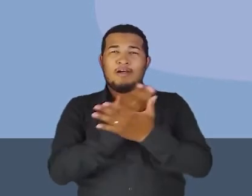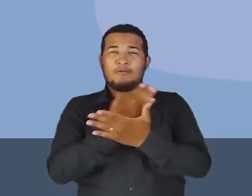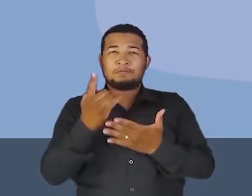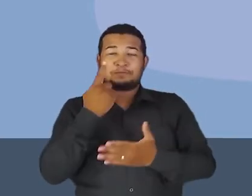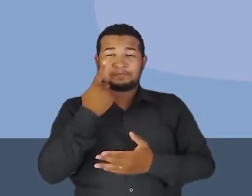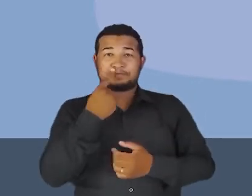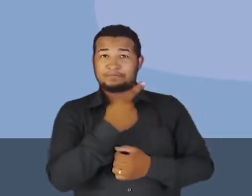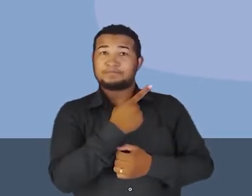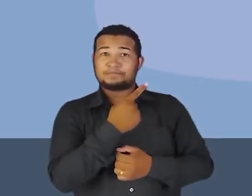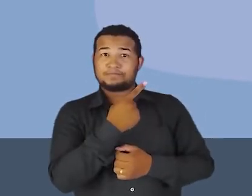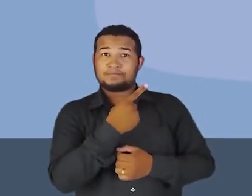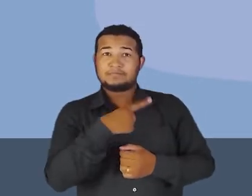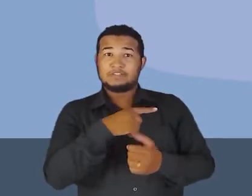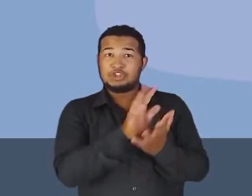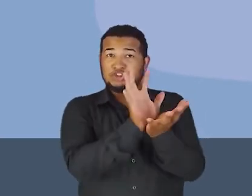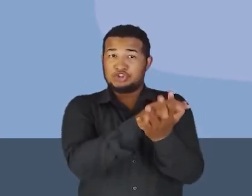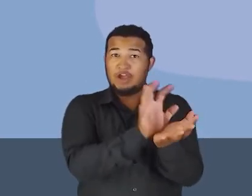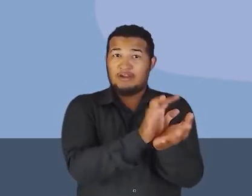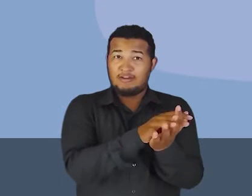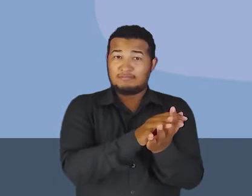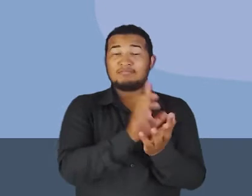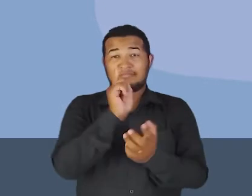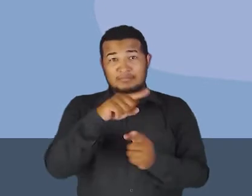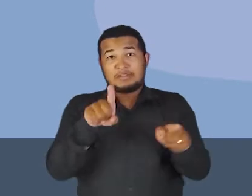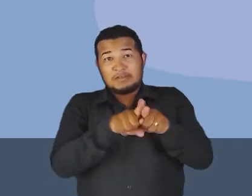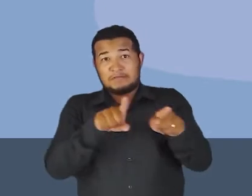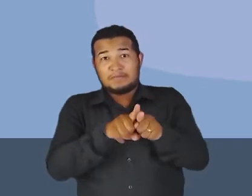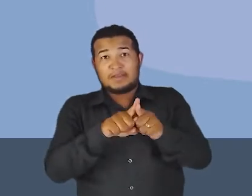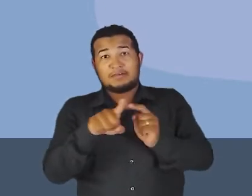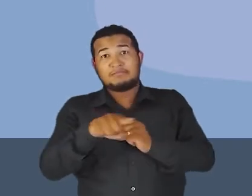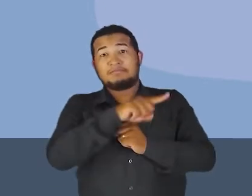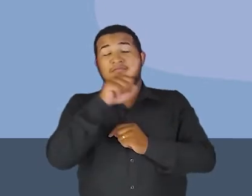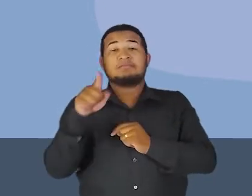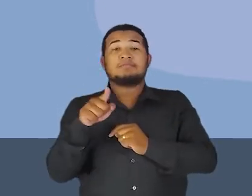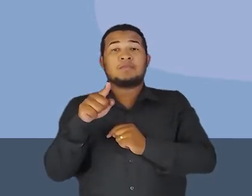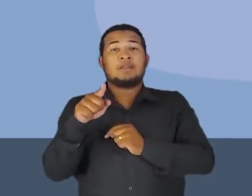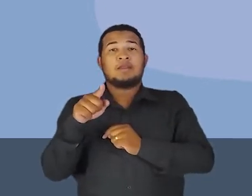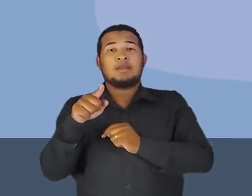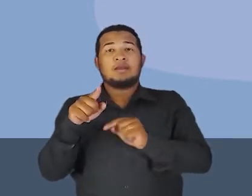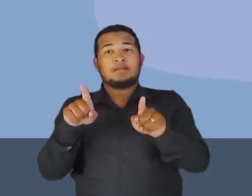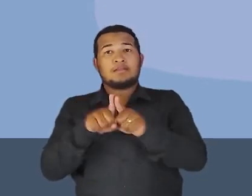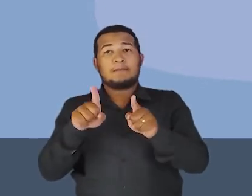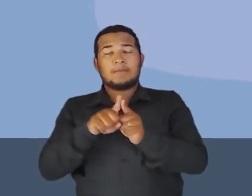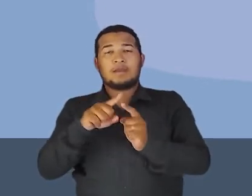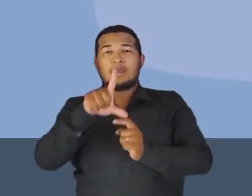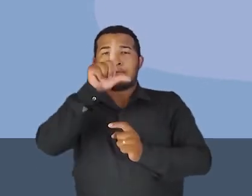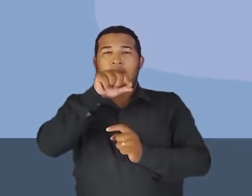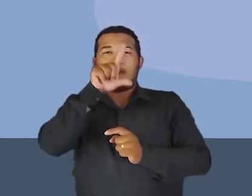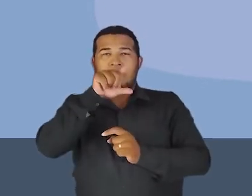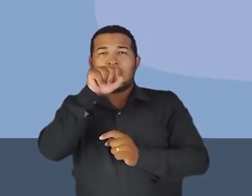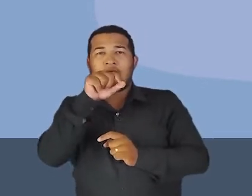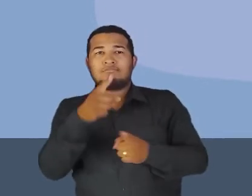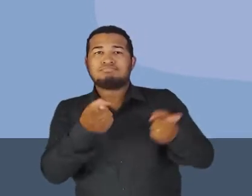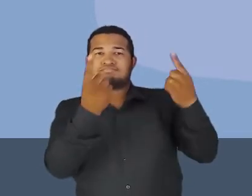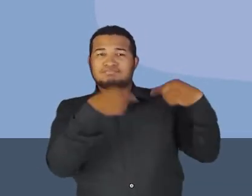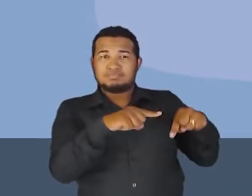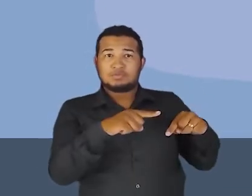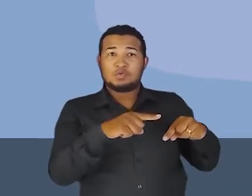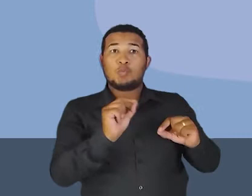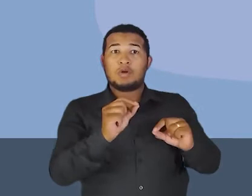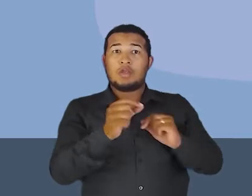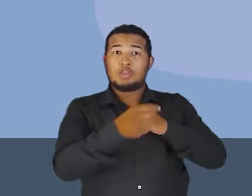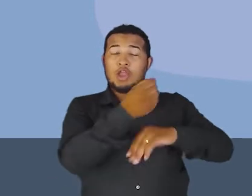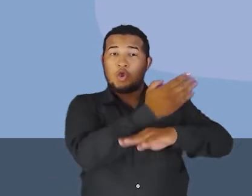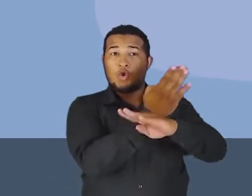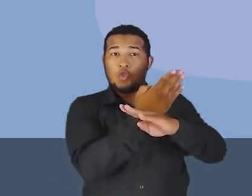imagem você tem o jacaré, que é um réptil, né? Nós temos o caso aí de uma ave, nós temos embaixo um ovo de tubarão,